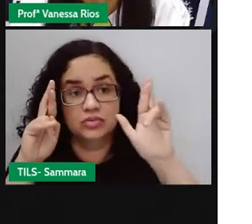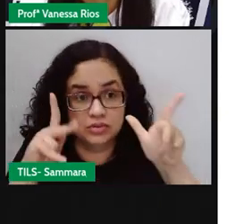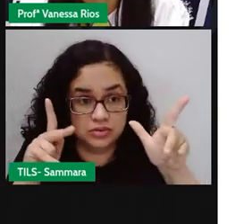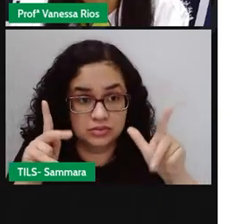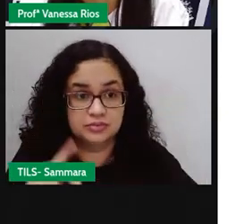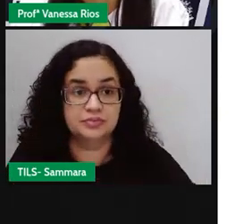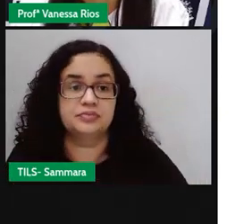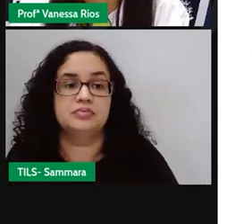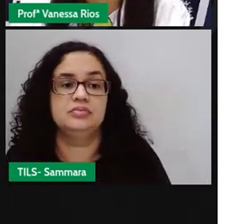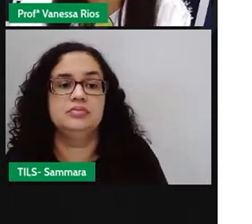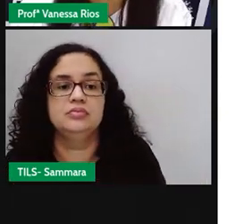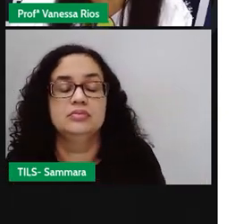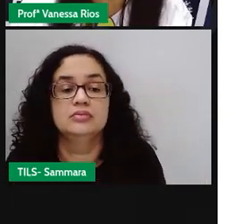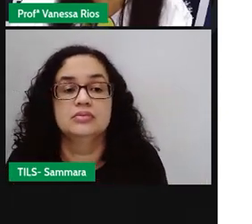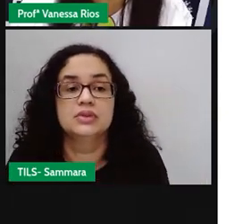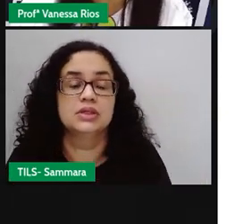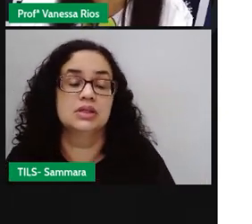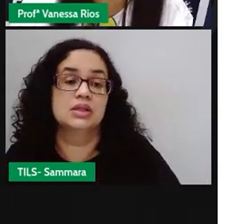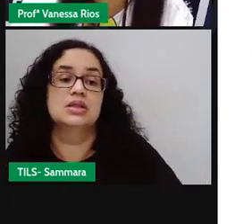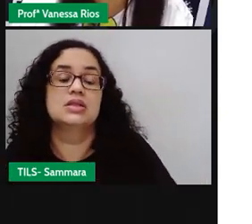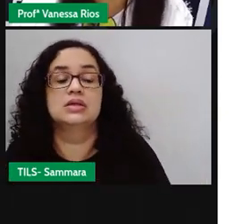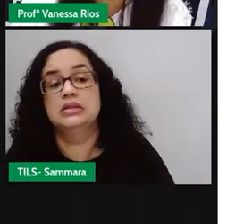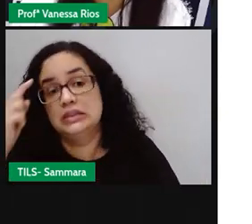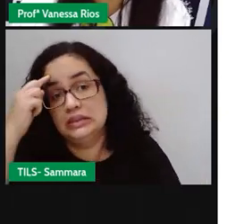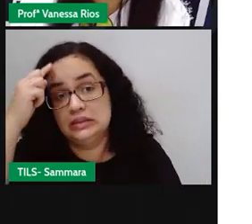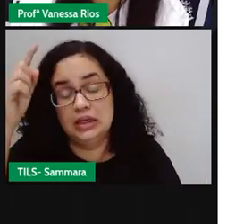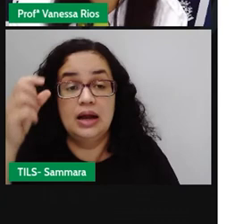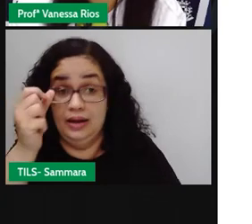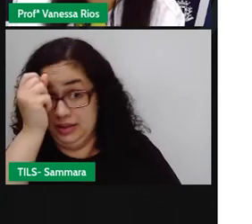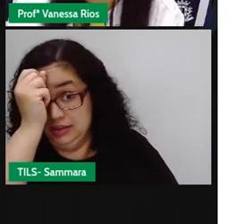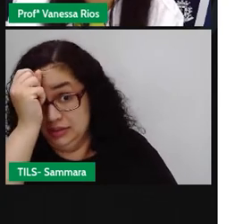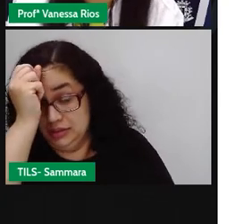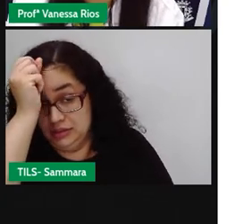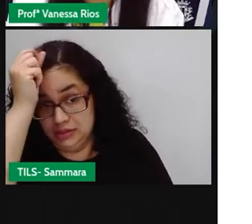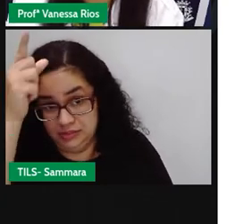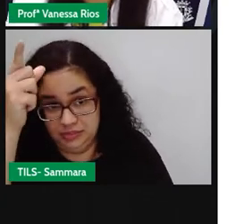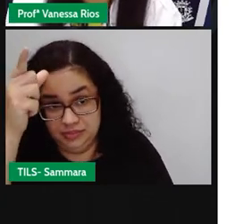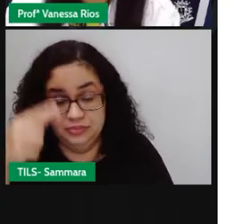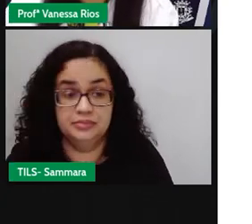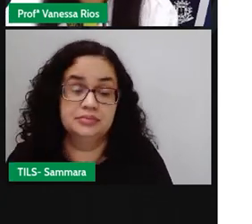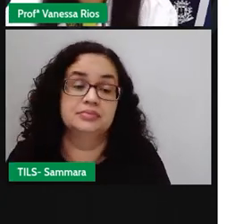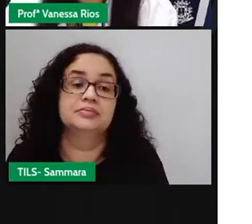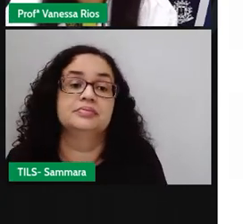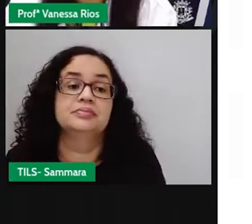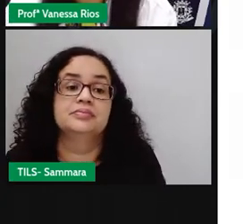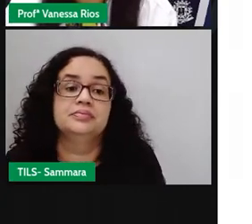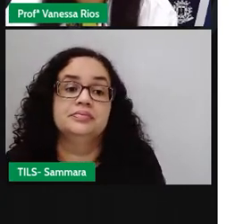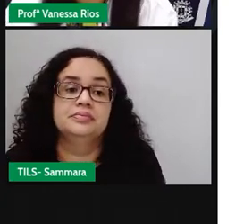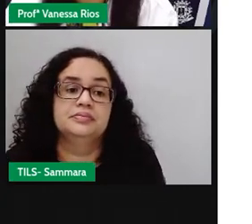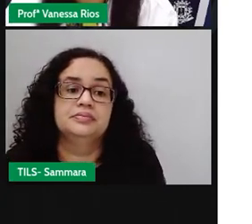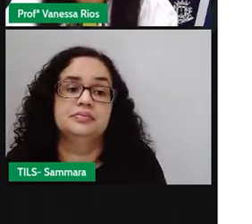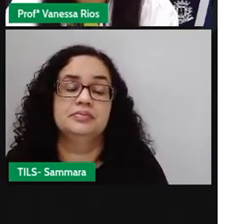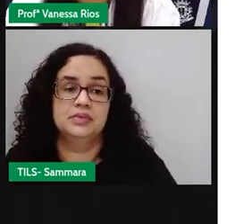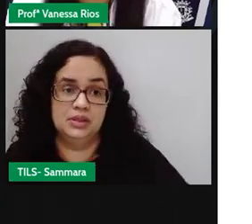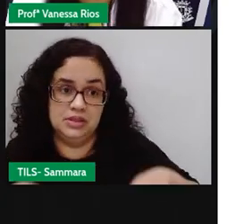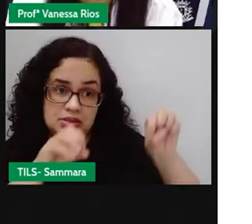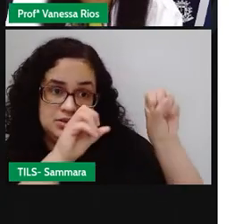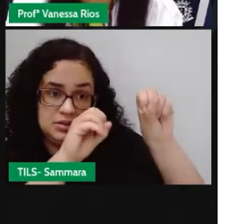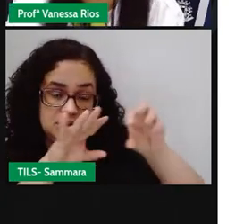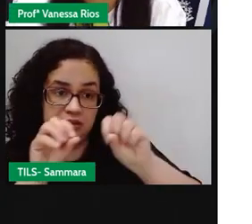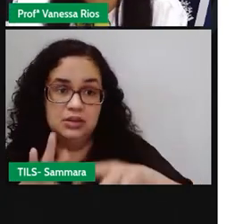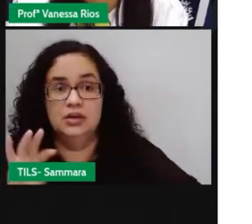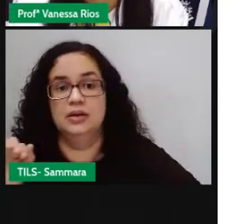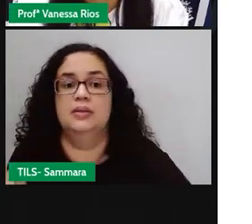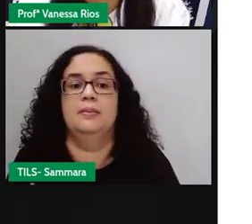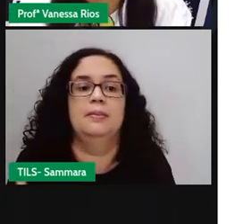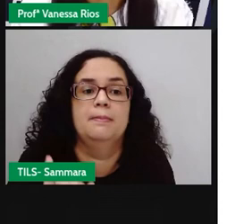diferente sem perder a intenção, né? Sem perder a intenção da mensagem, que é ensinar a